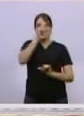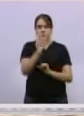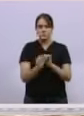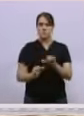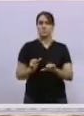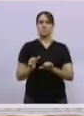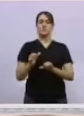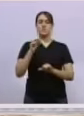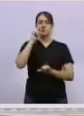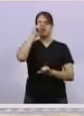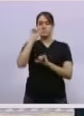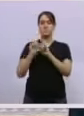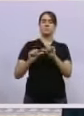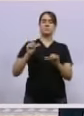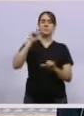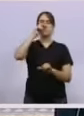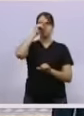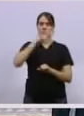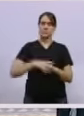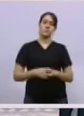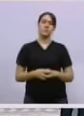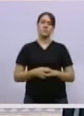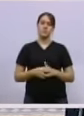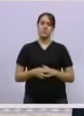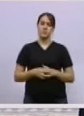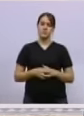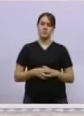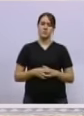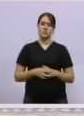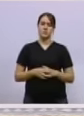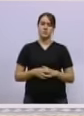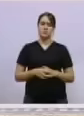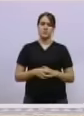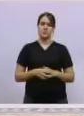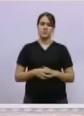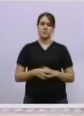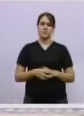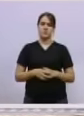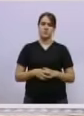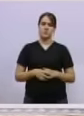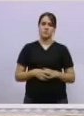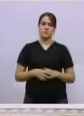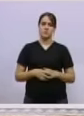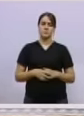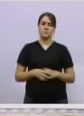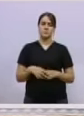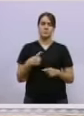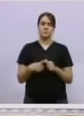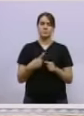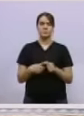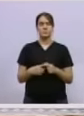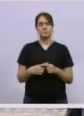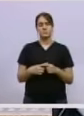Por isso que o peso da semana passada já pode ser aumentado na semana seguinte. É resposta natural de um organismo que sabe